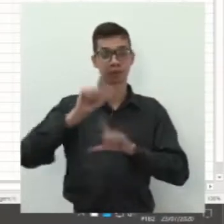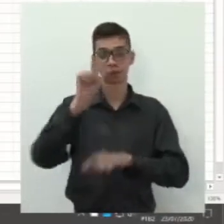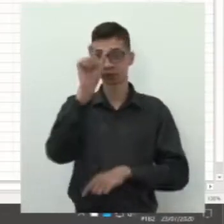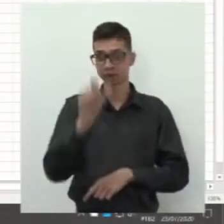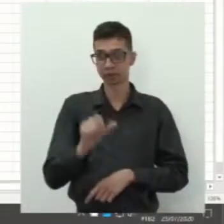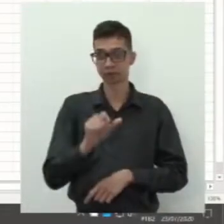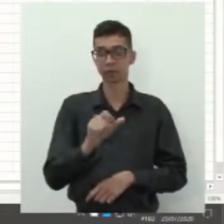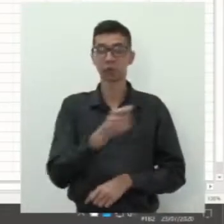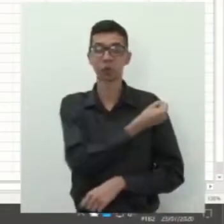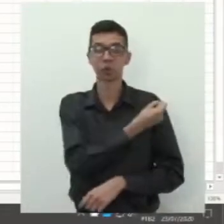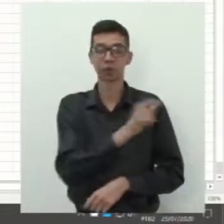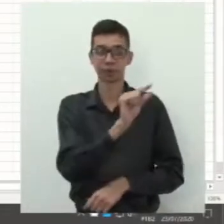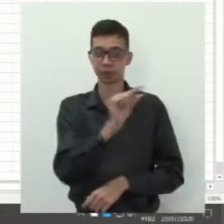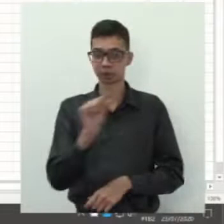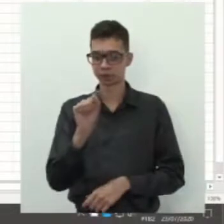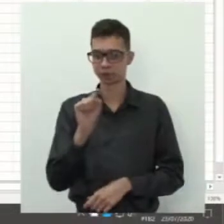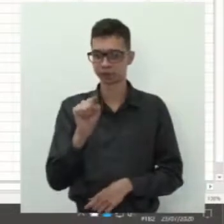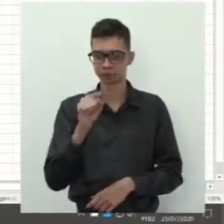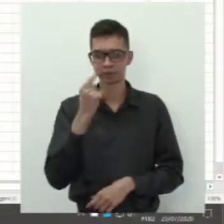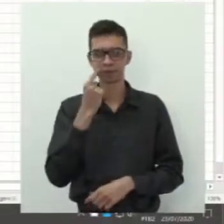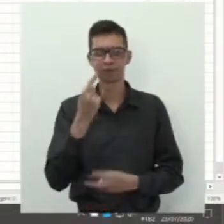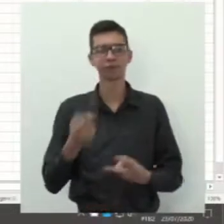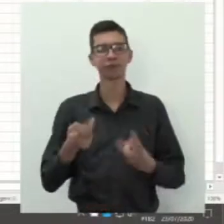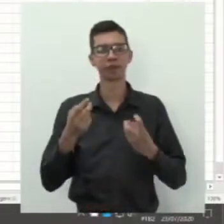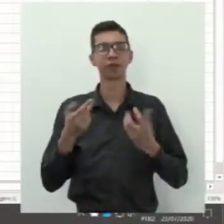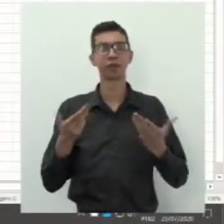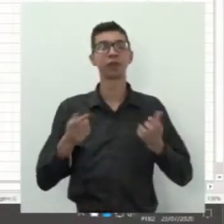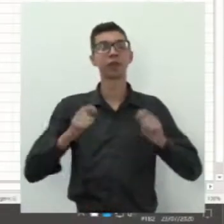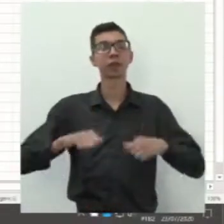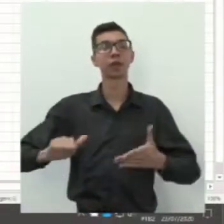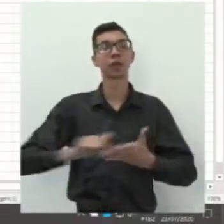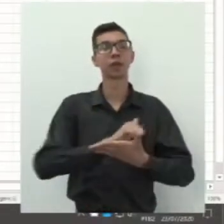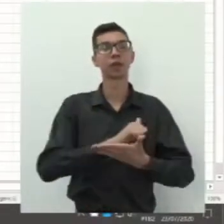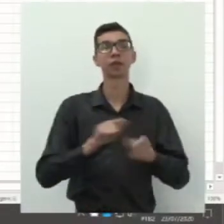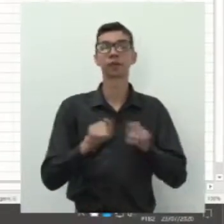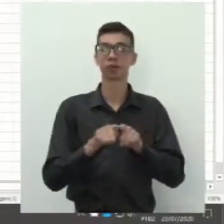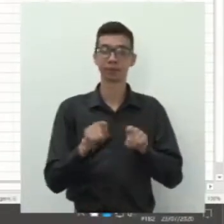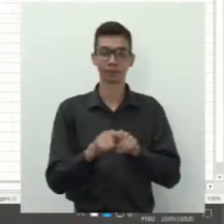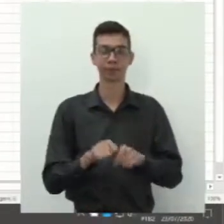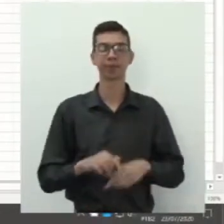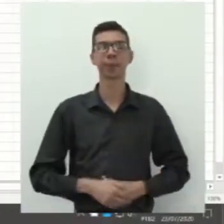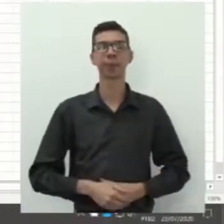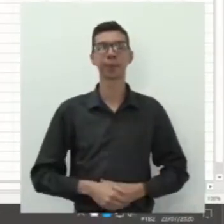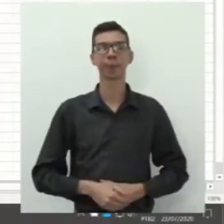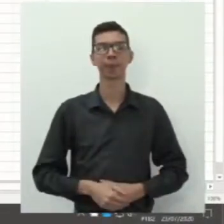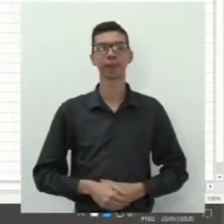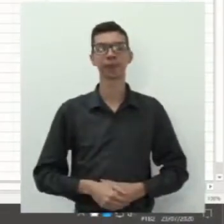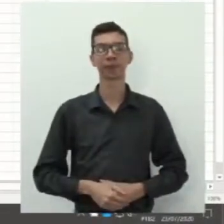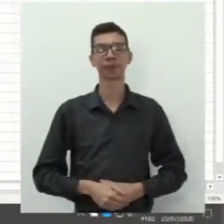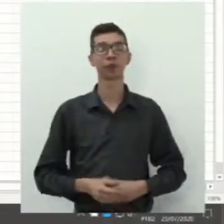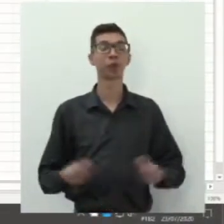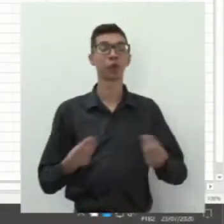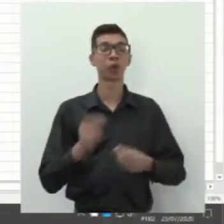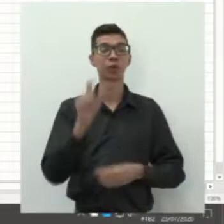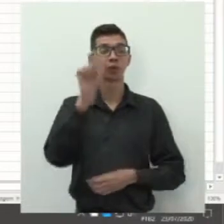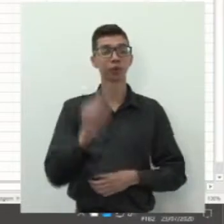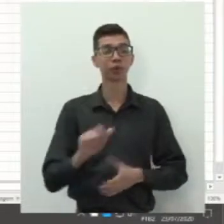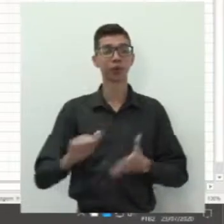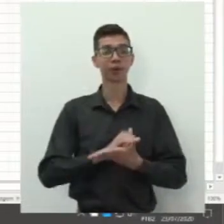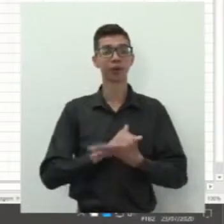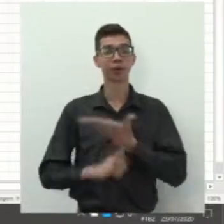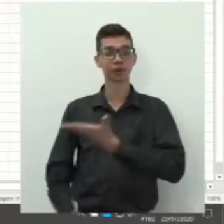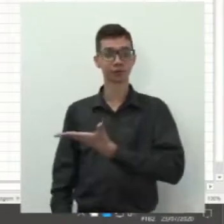linha, vim na 9 aqui, ó, excluí a linha. Vou excluir a coluna, botão direito na coluna,